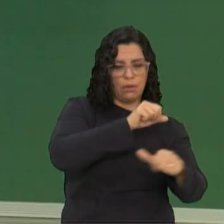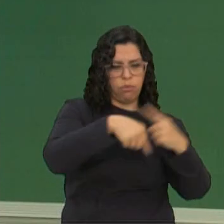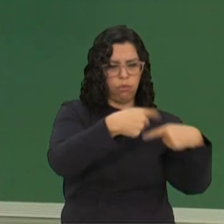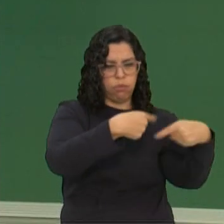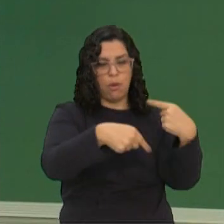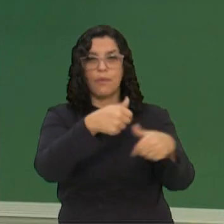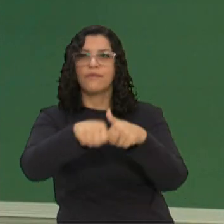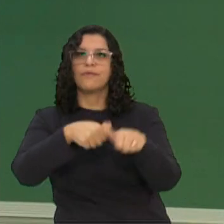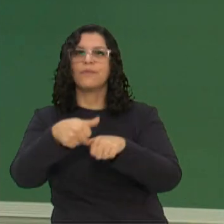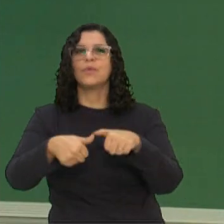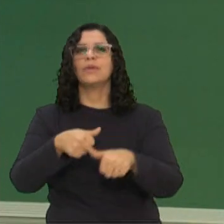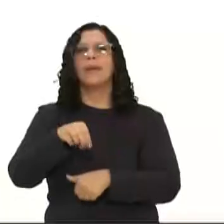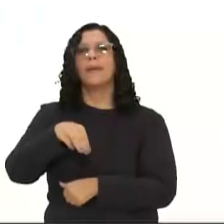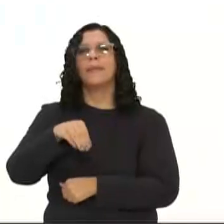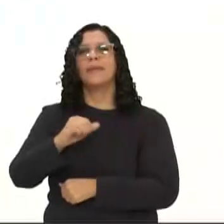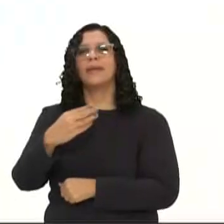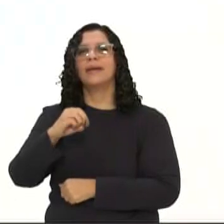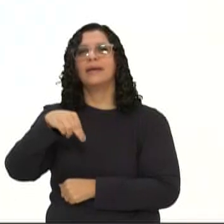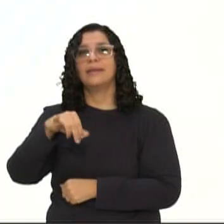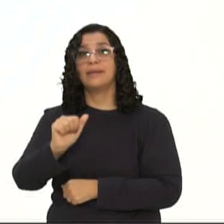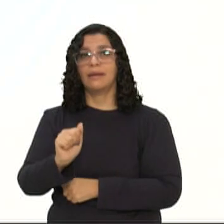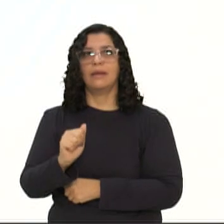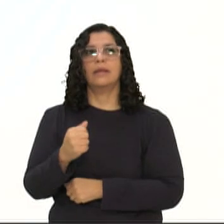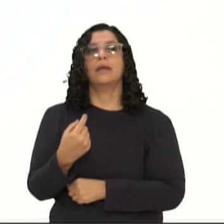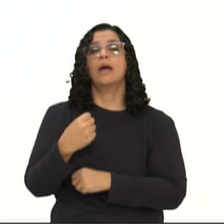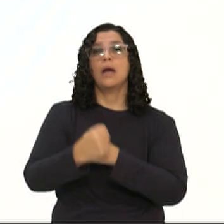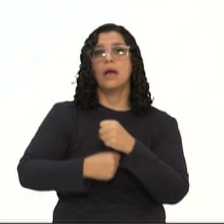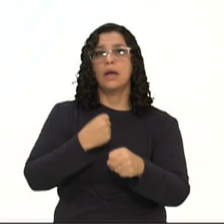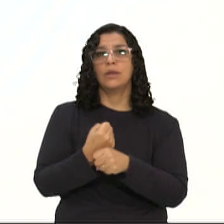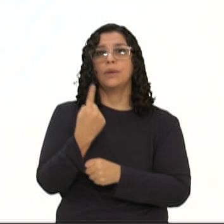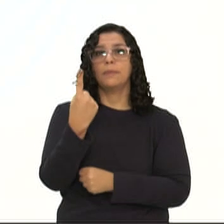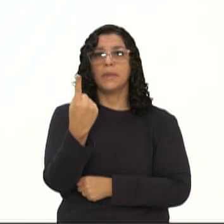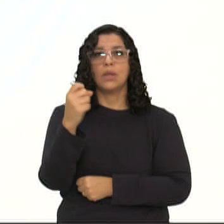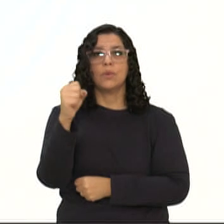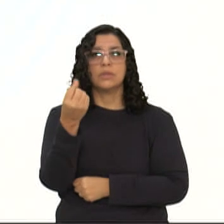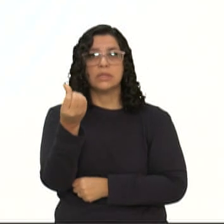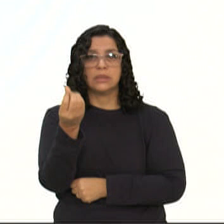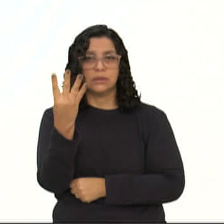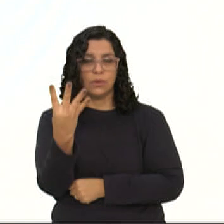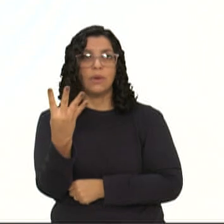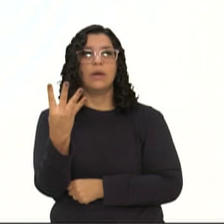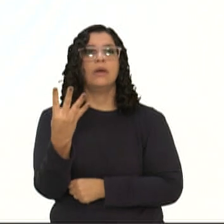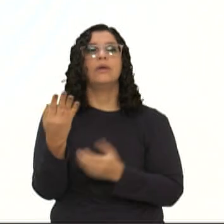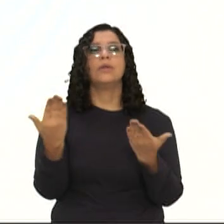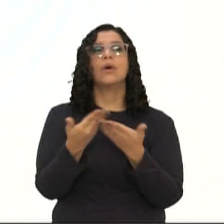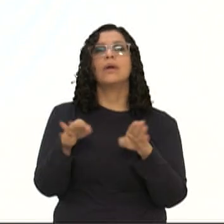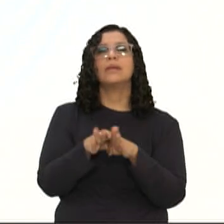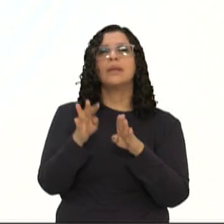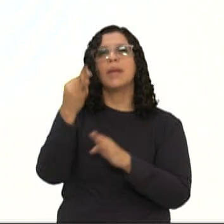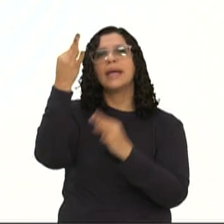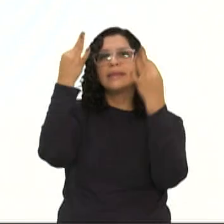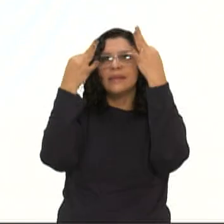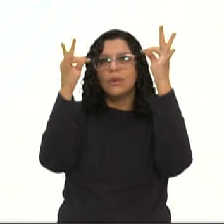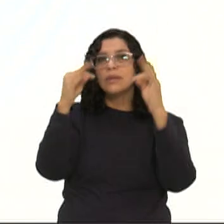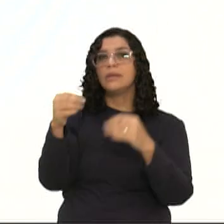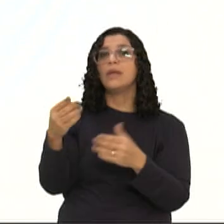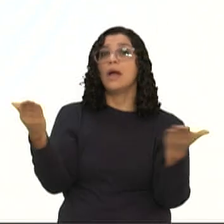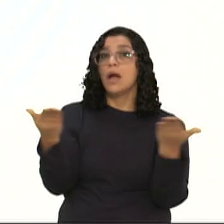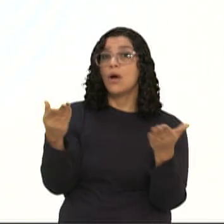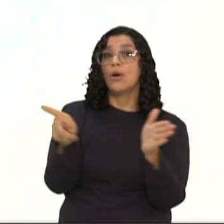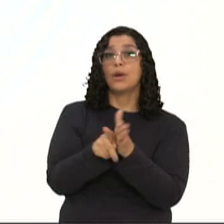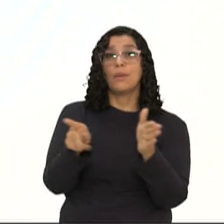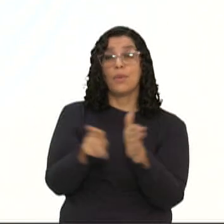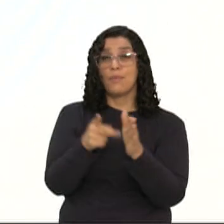Em 1864, deu forma final à teoria moderna do eletromagnetismo que